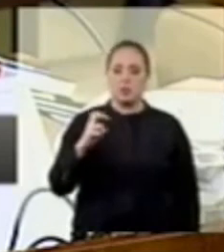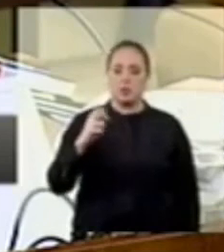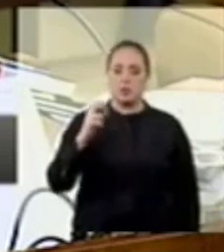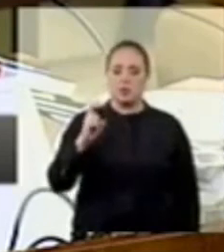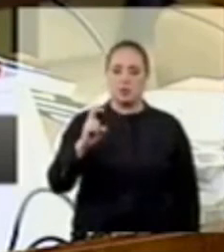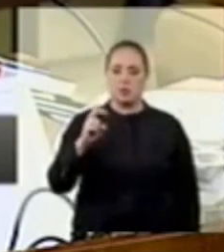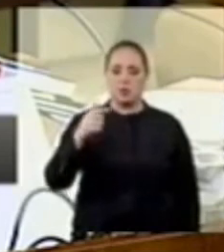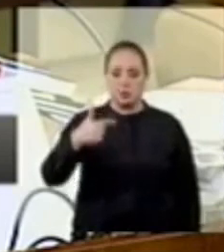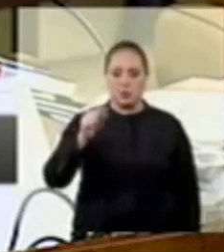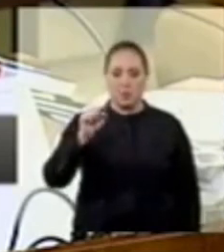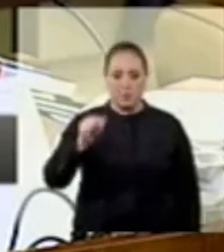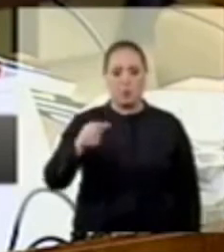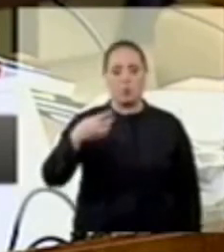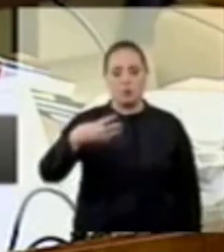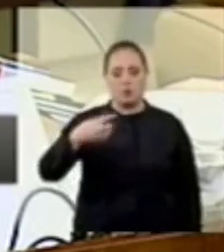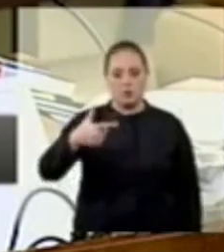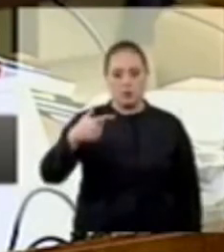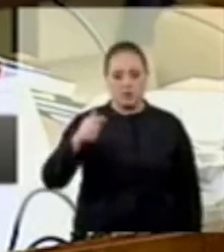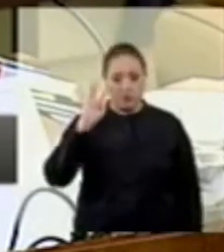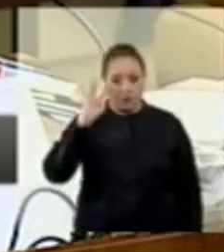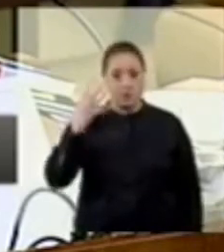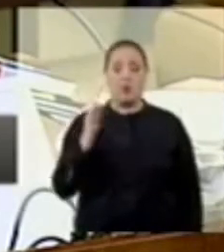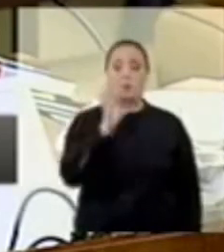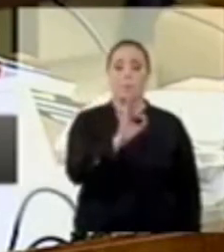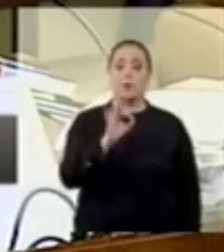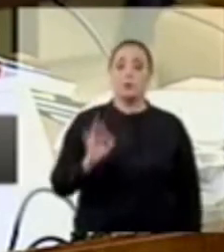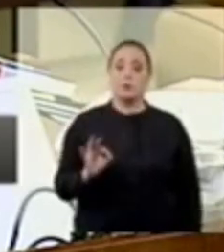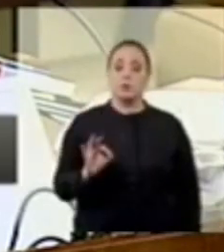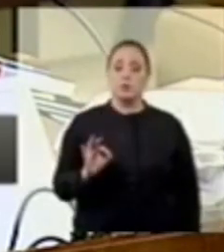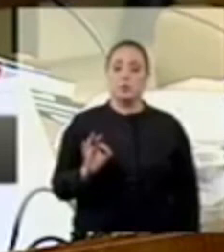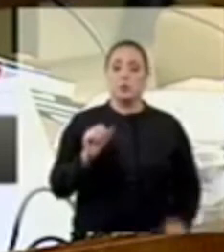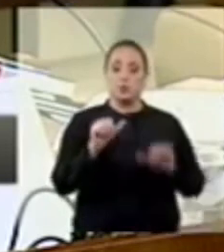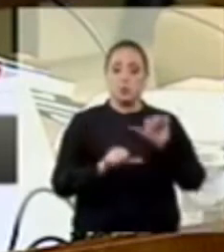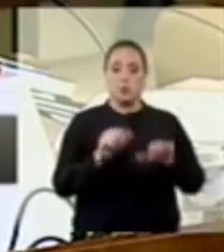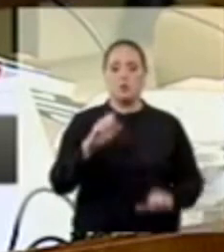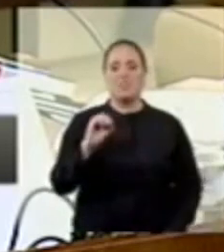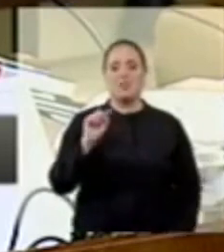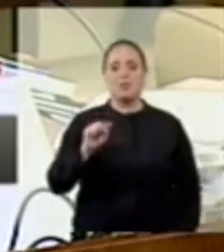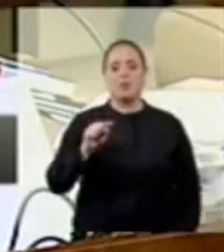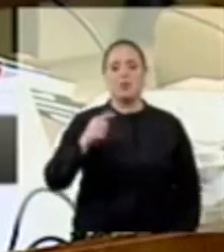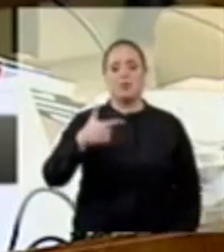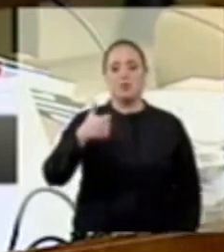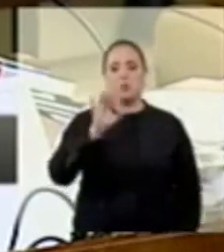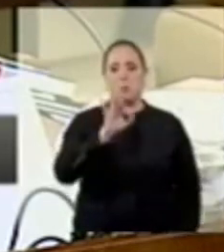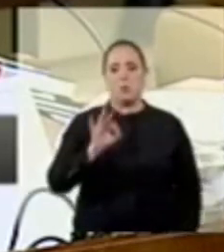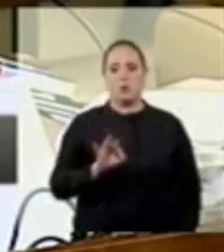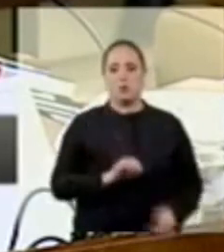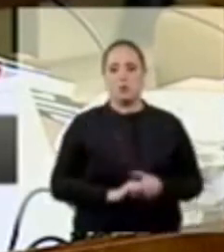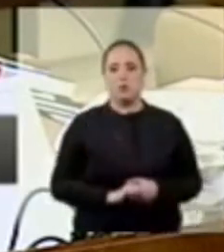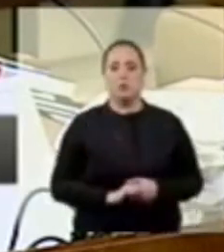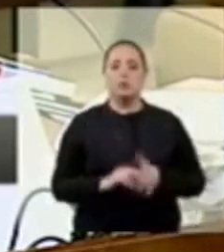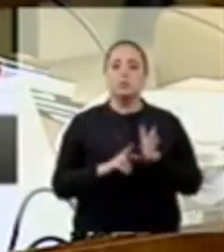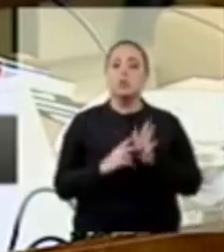327 decisões a porcentagem de reforma foi de 0,21 por cento ou seja